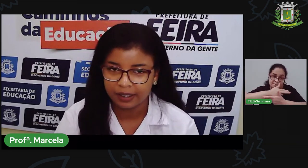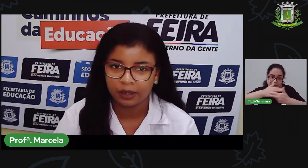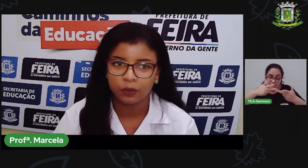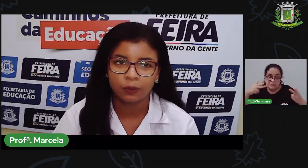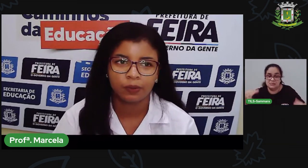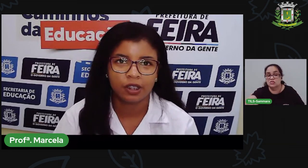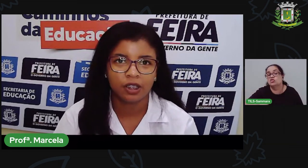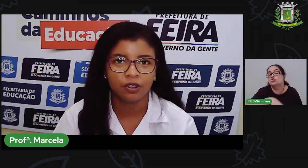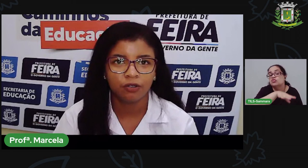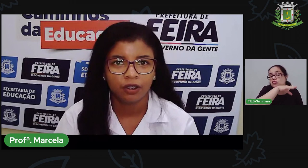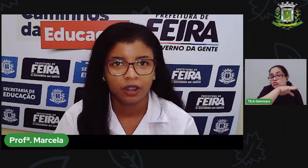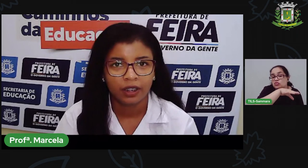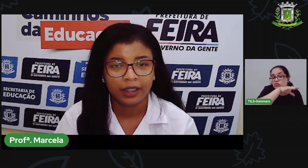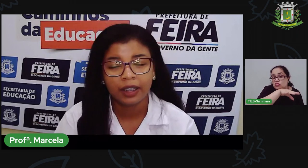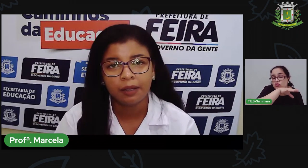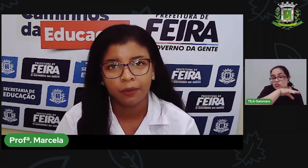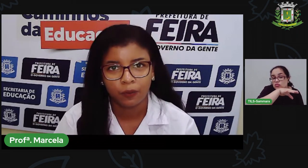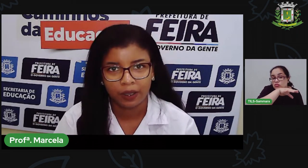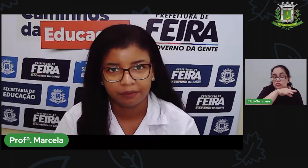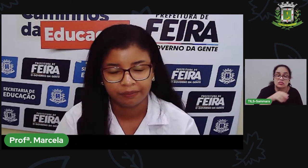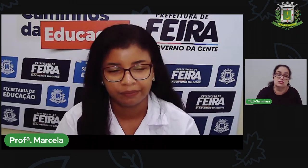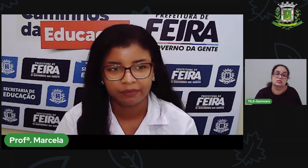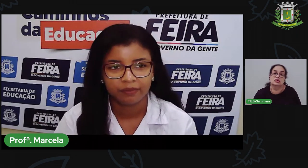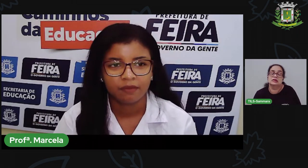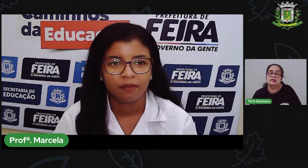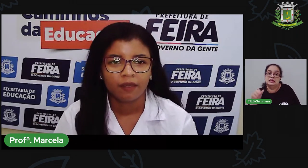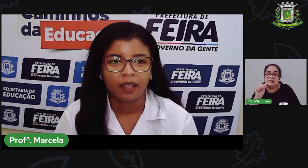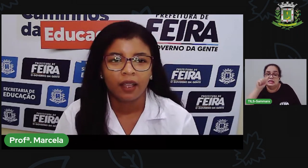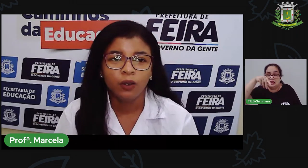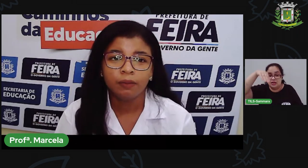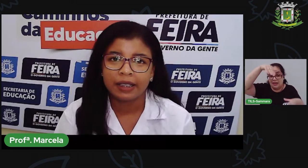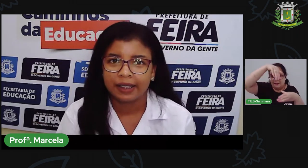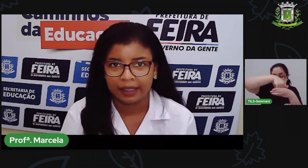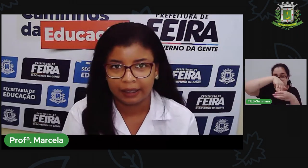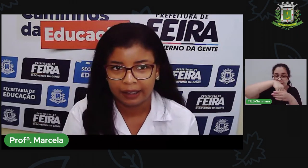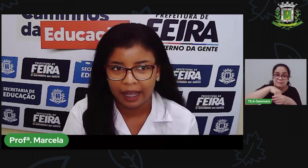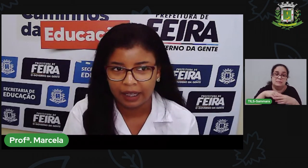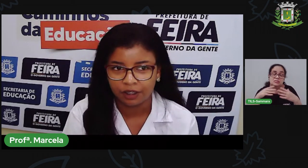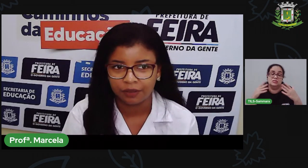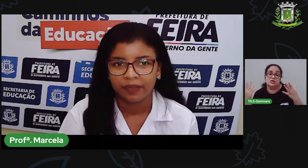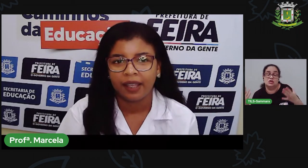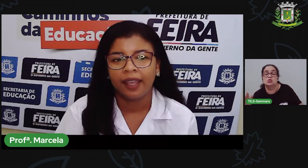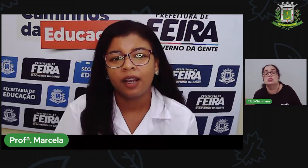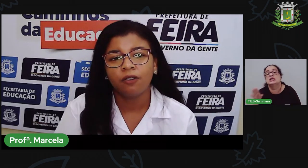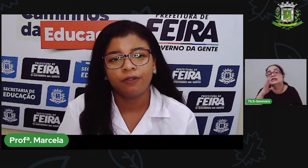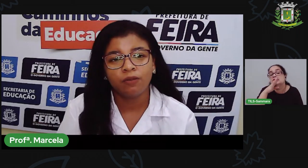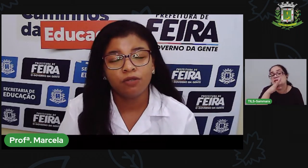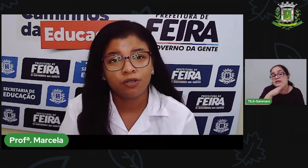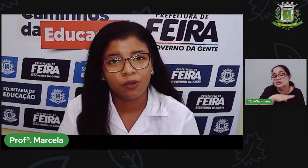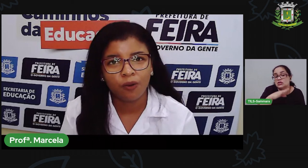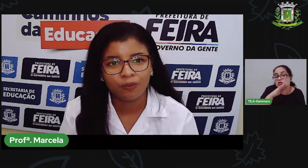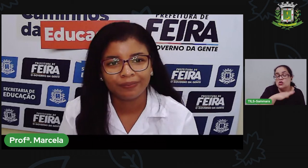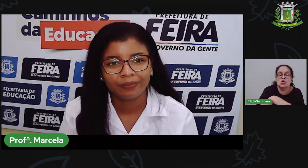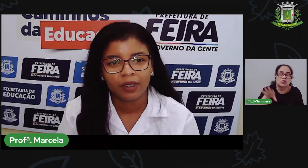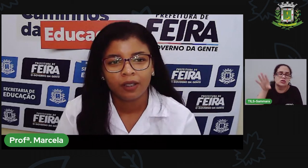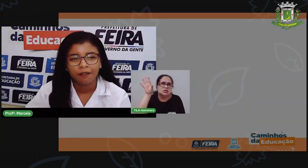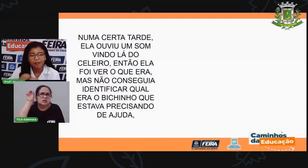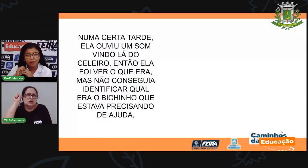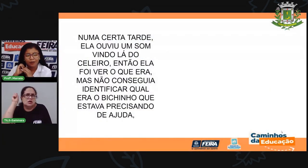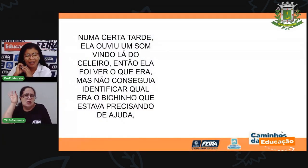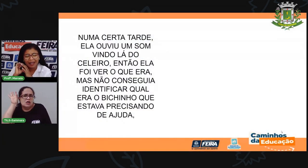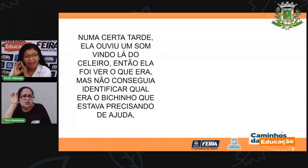animais no sítio que a namora. Numa certa tarde, ela ouviu um som